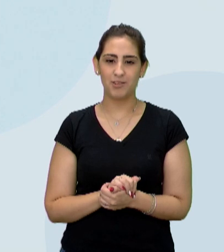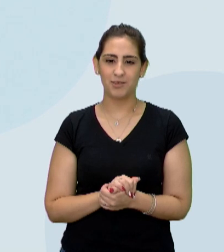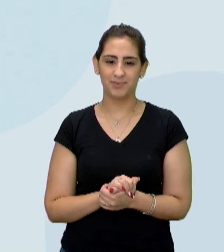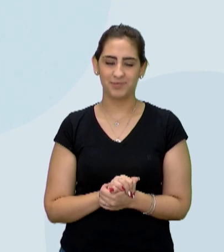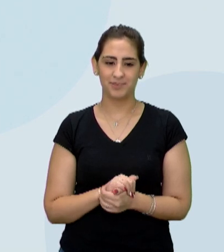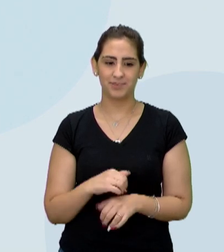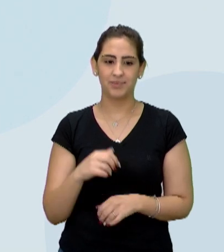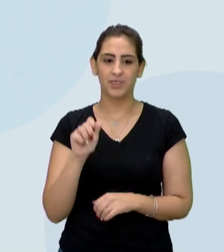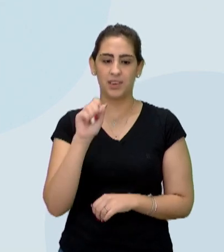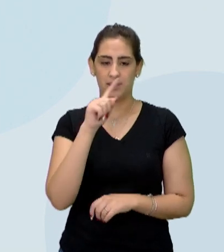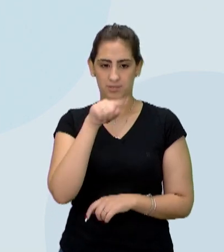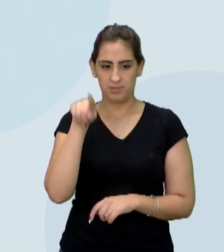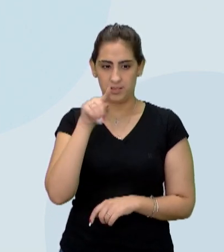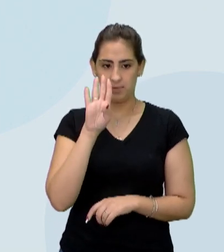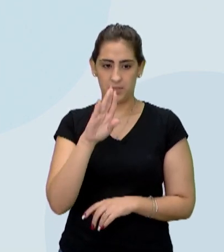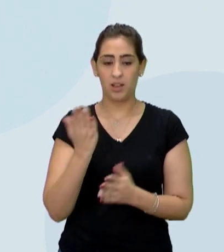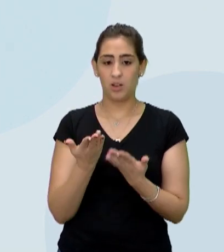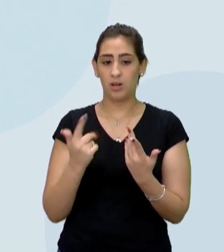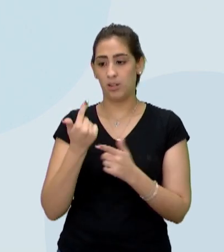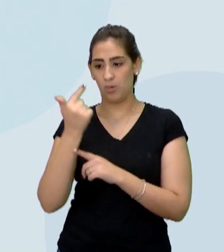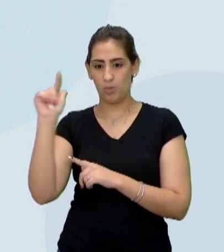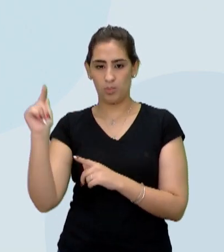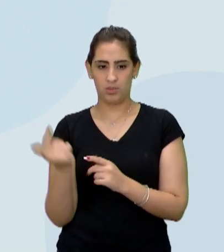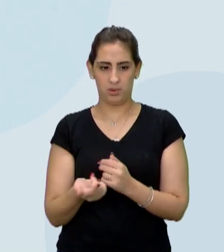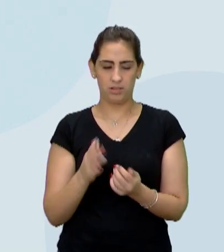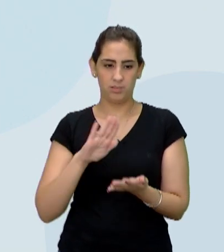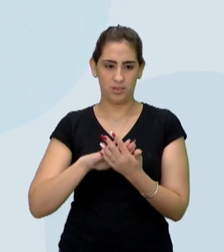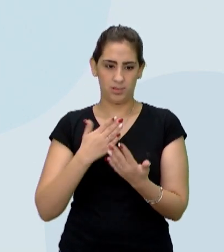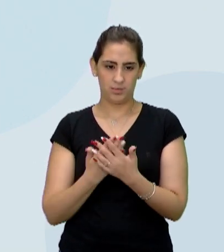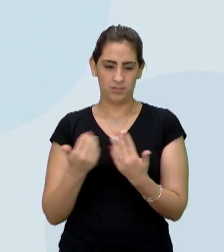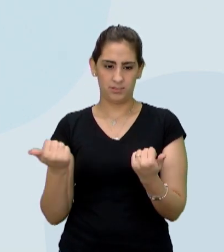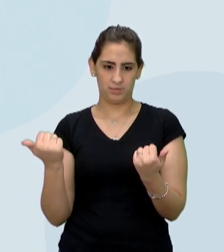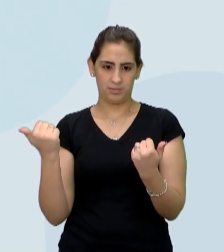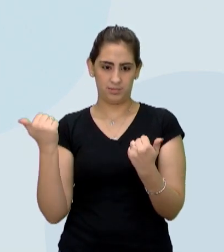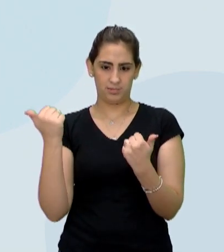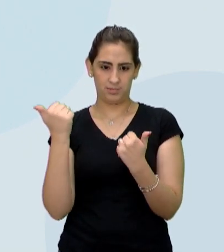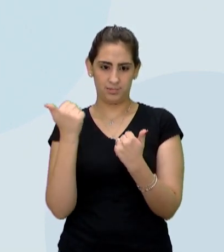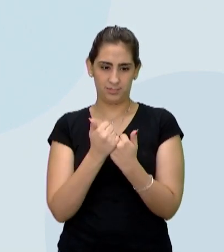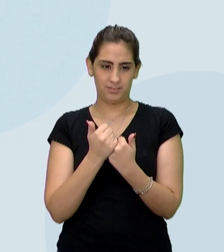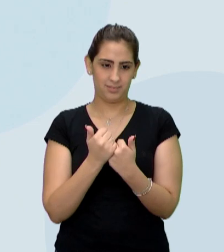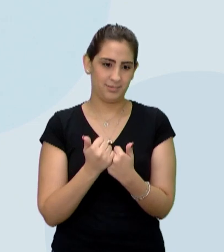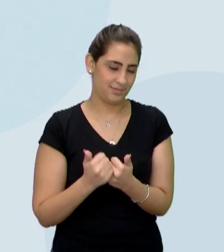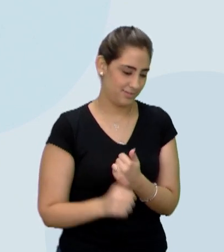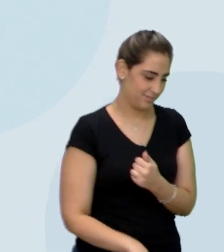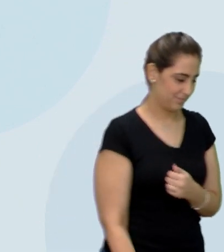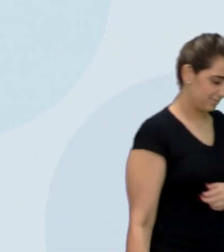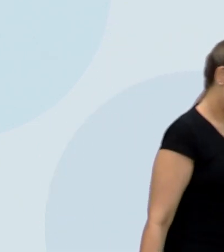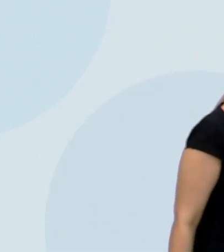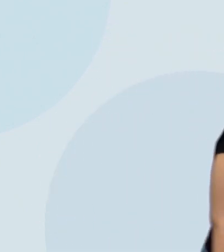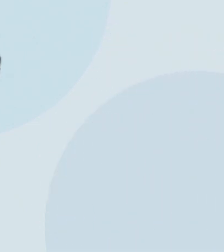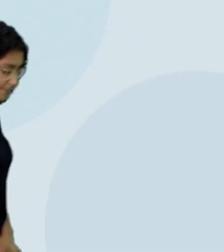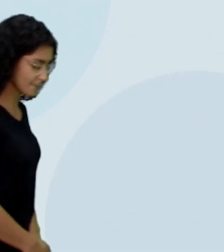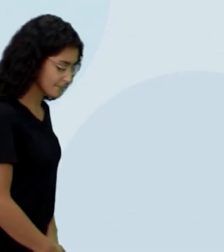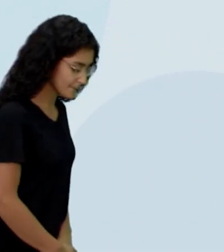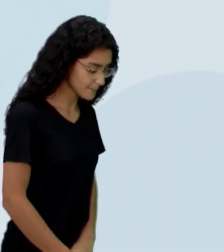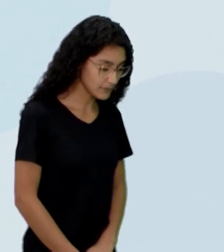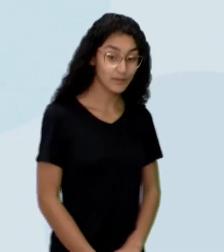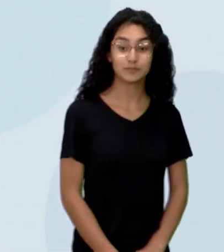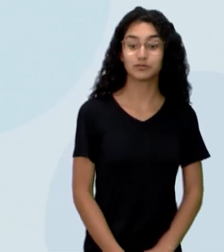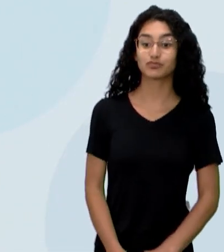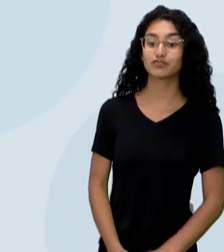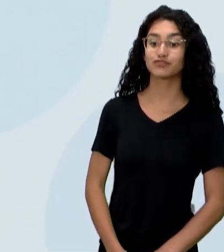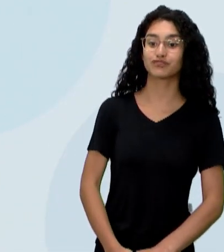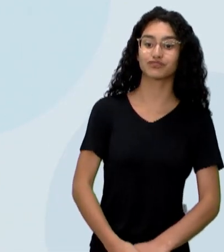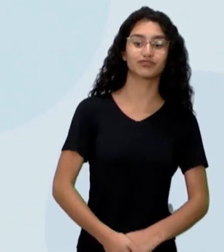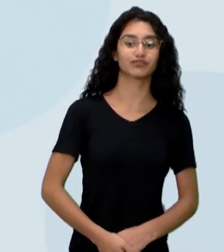né, primeiro, né, antes de ir para a próxima questão, né? Então tá aí, né, a nossa alternativa B. Tá